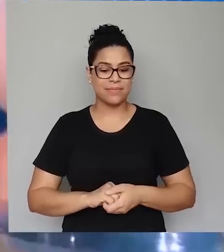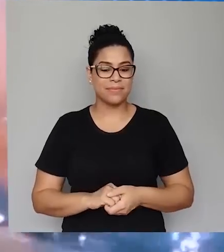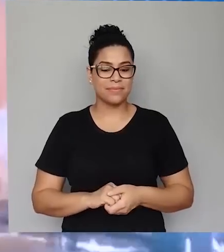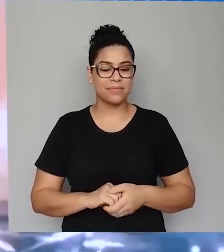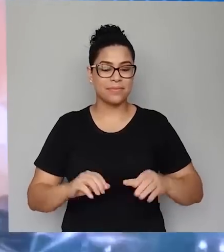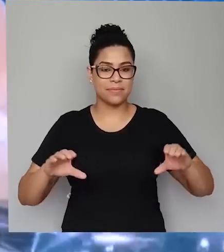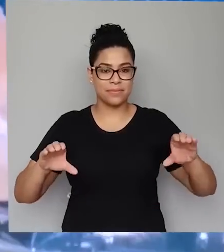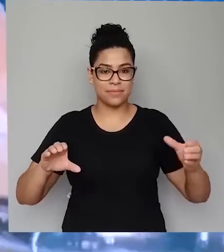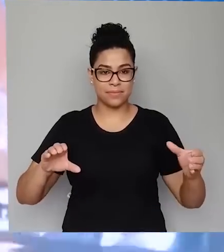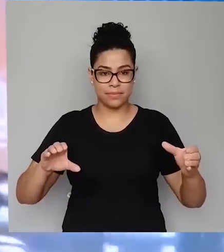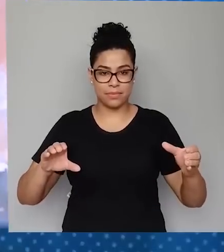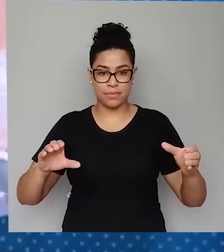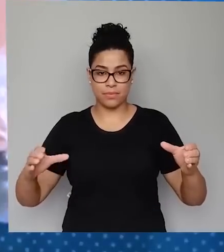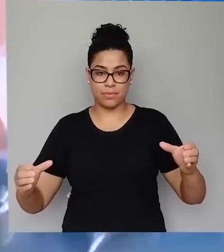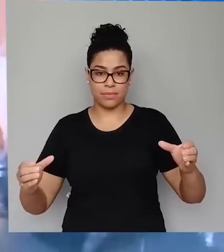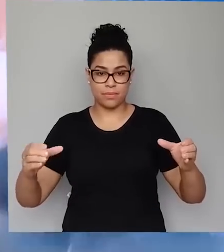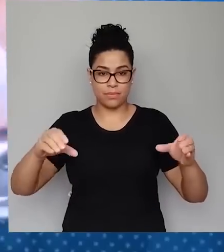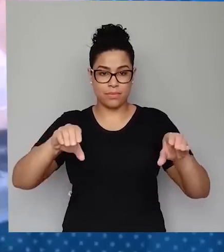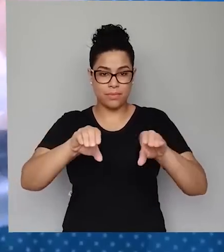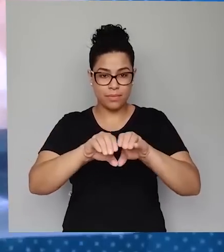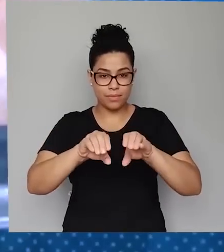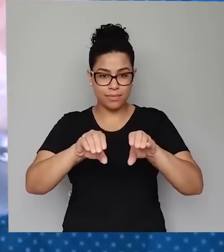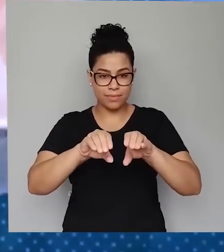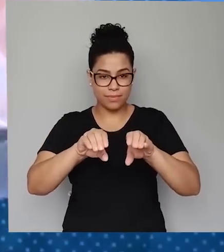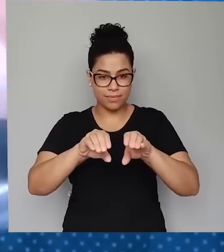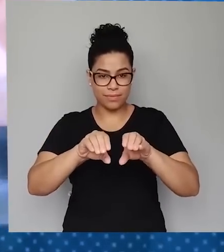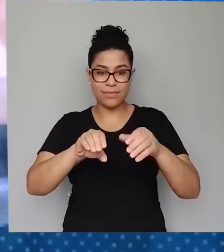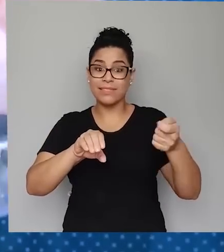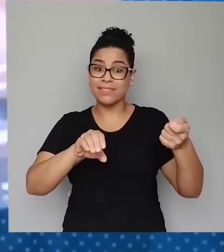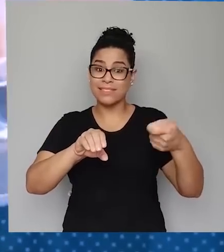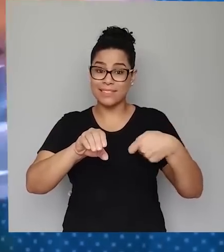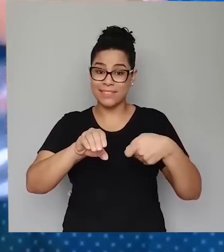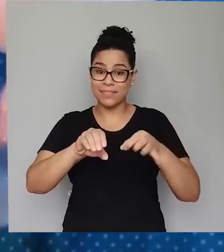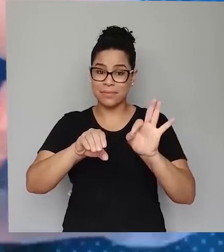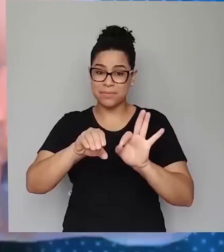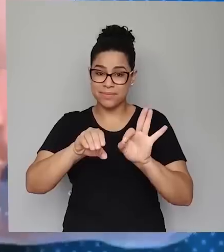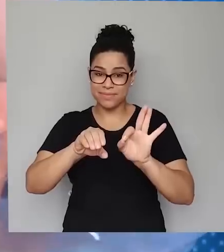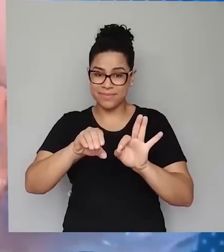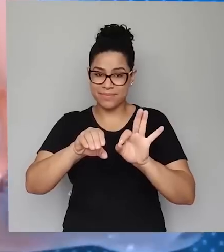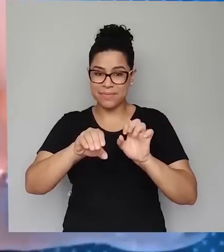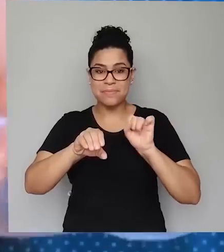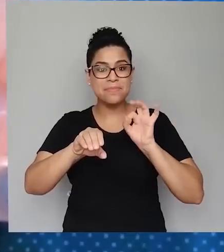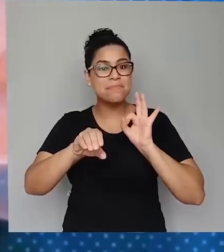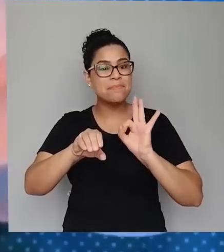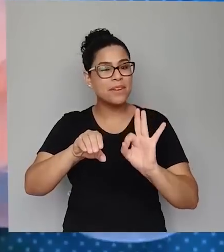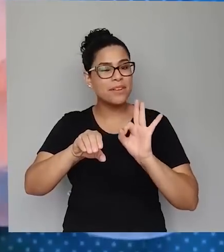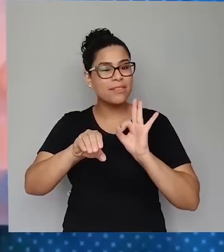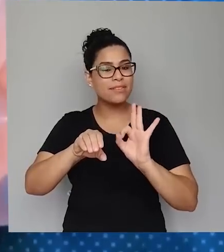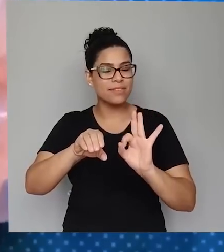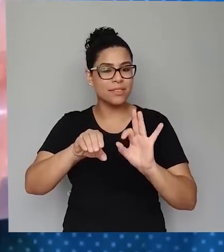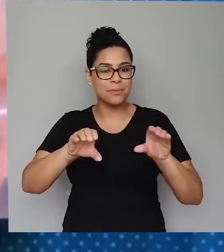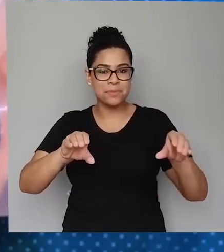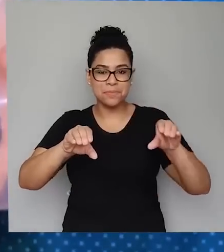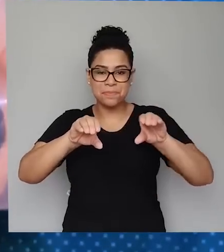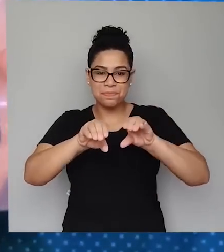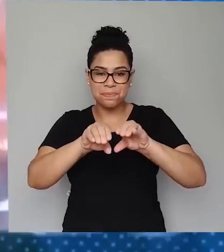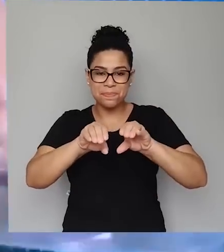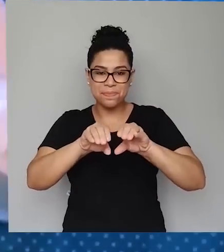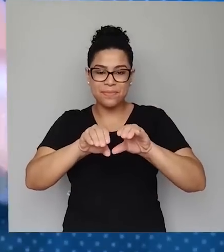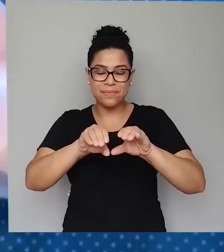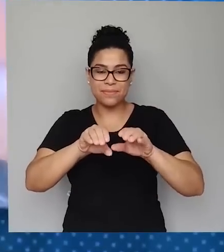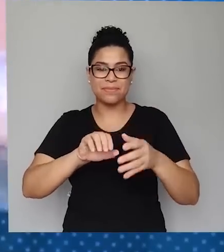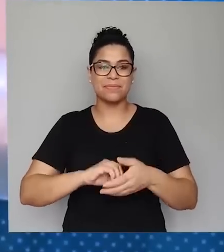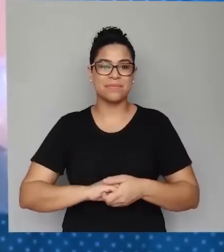entre aqui na garrafa PET e fique apertado, percebem? Como agora se ajustou? Essa